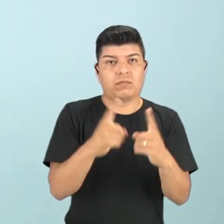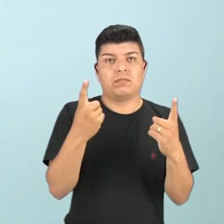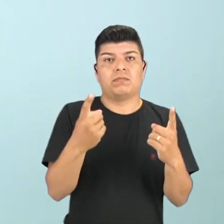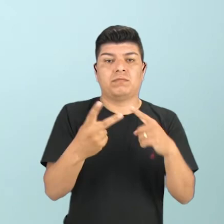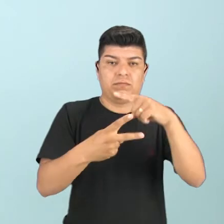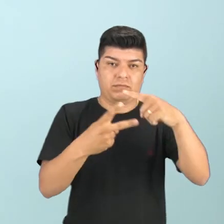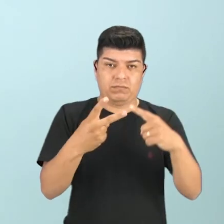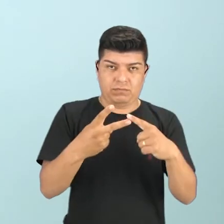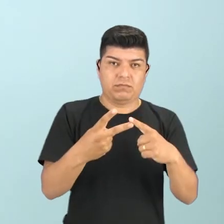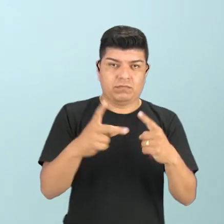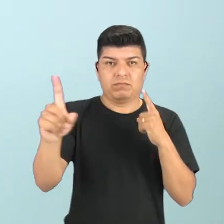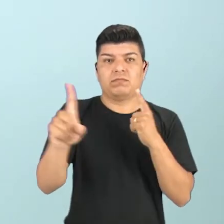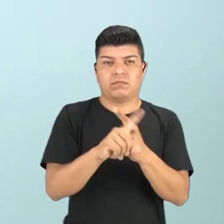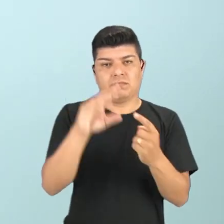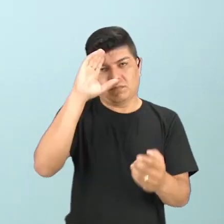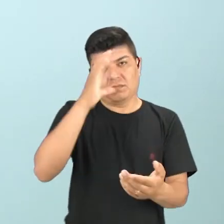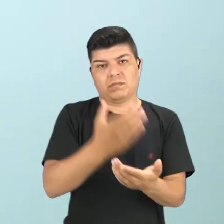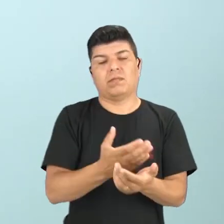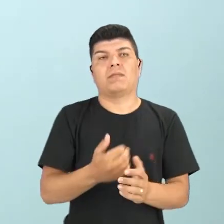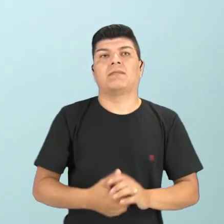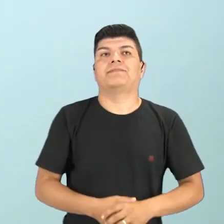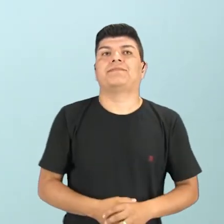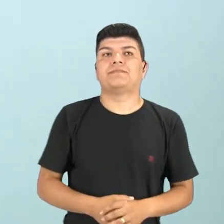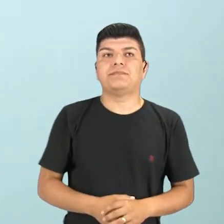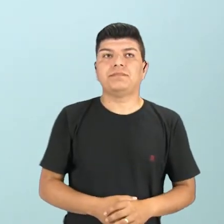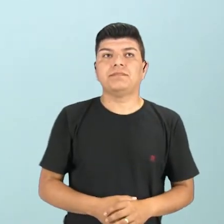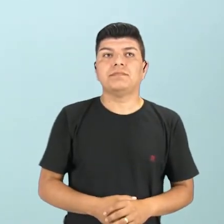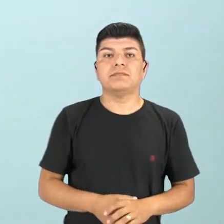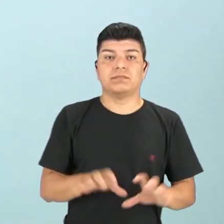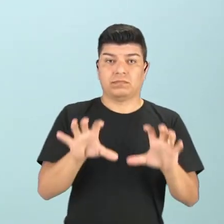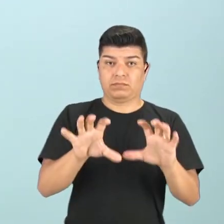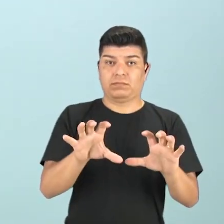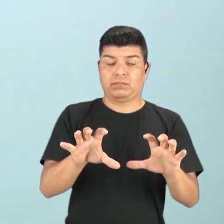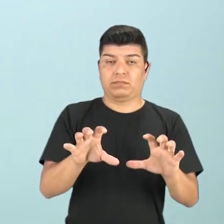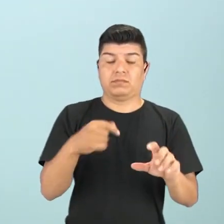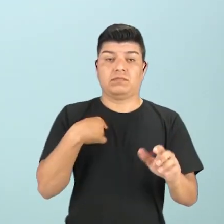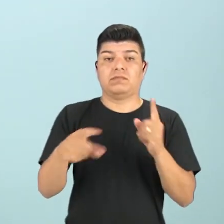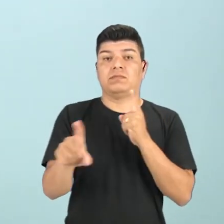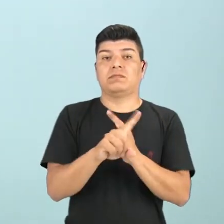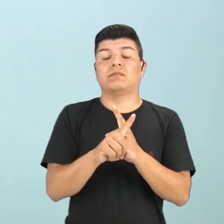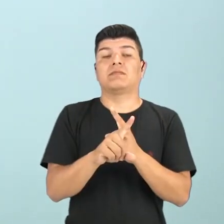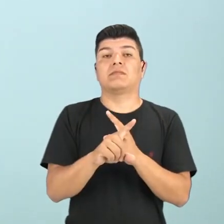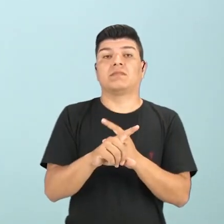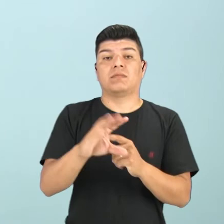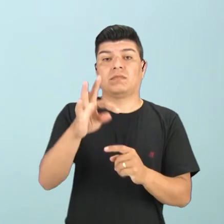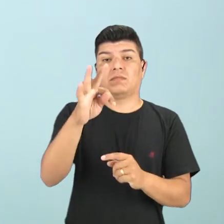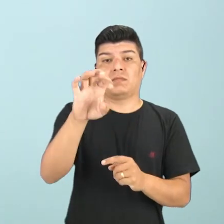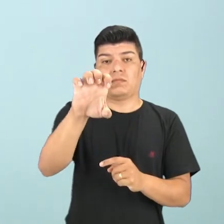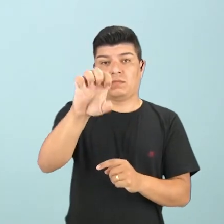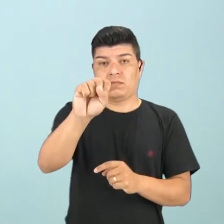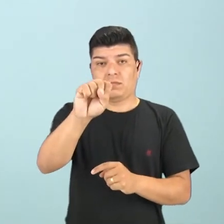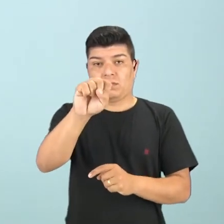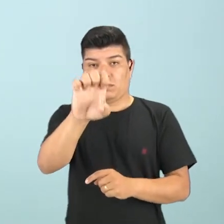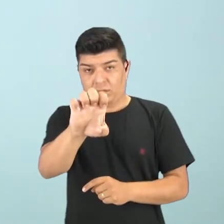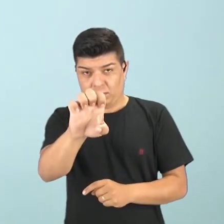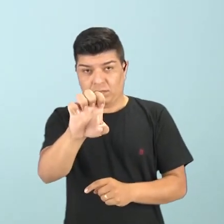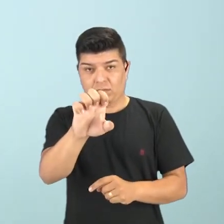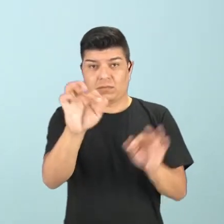esses dois lugares que a gente pode encontrar ela. Mas nesse caso nós vamos encontrar a tese, ou seja,